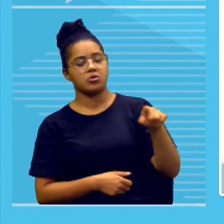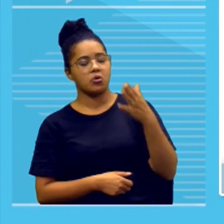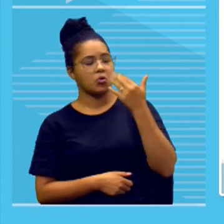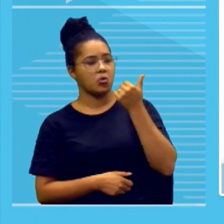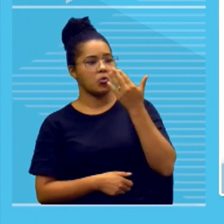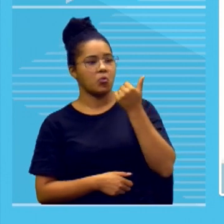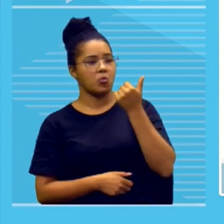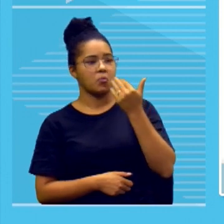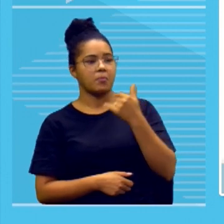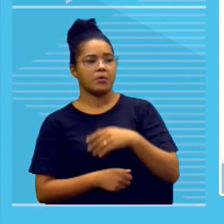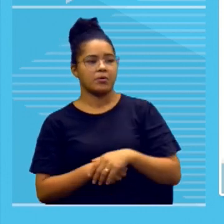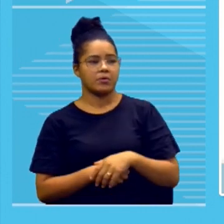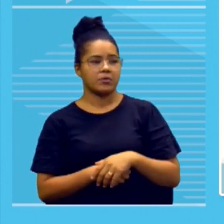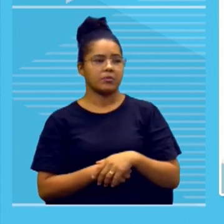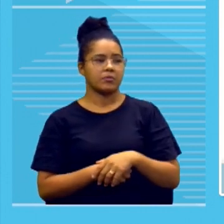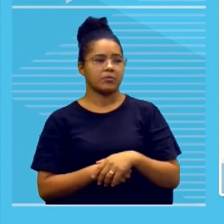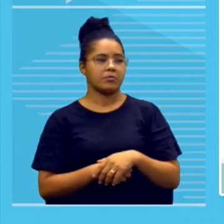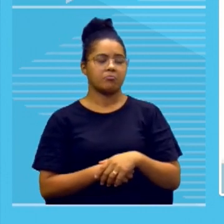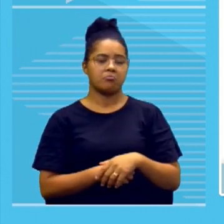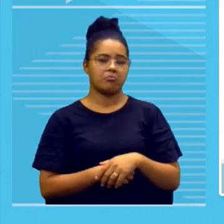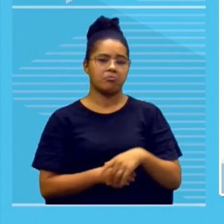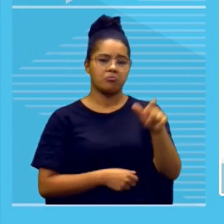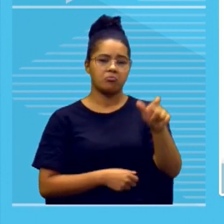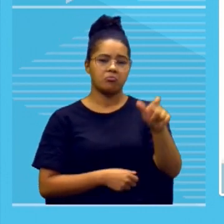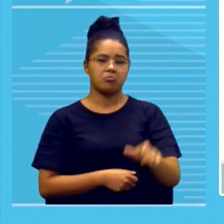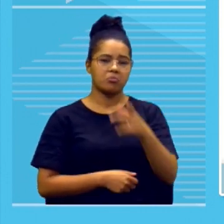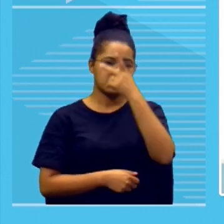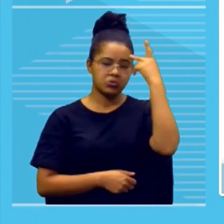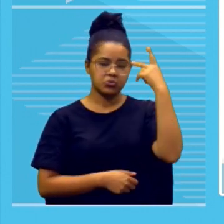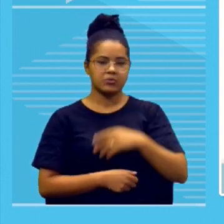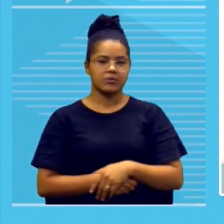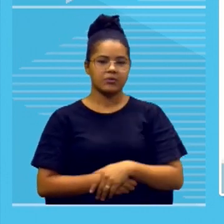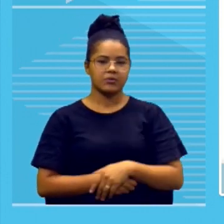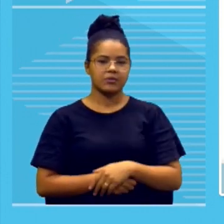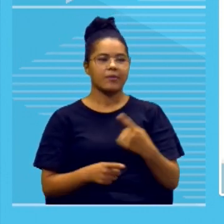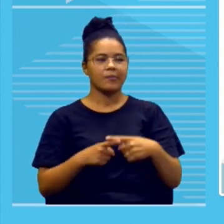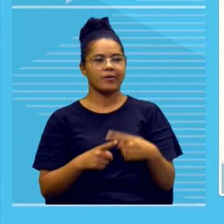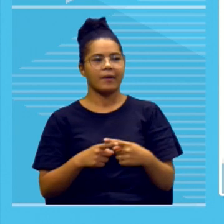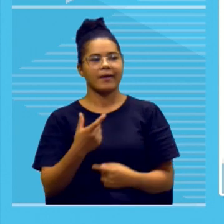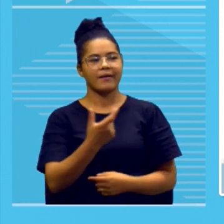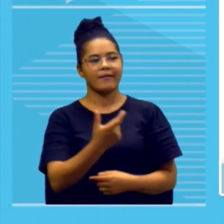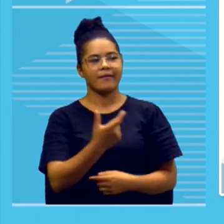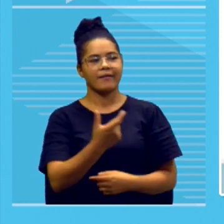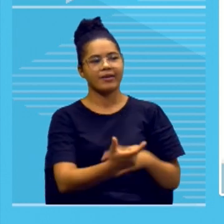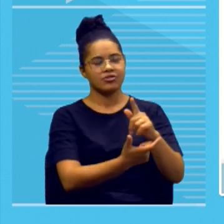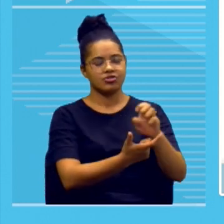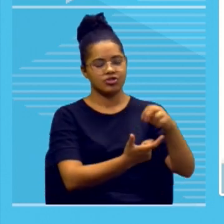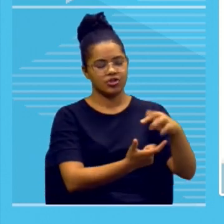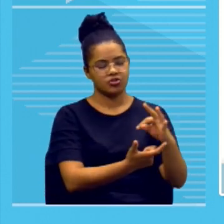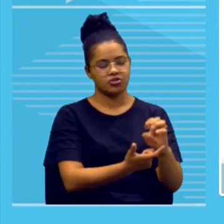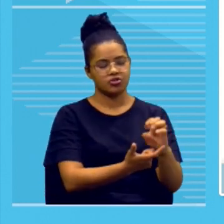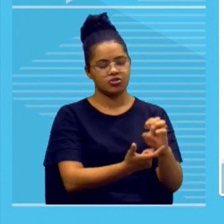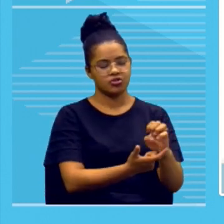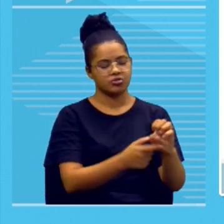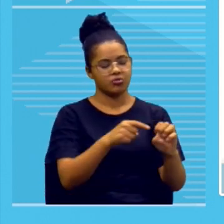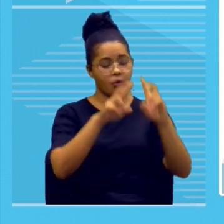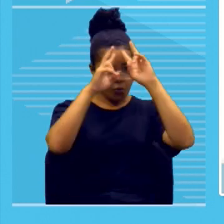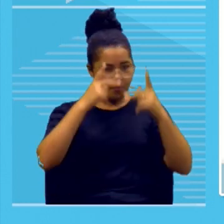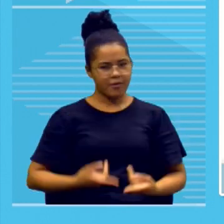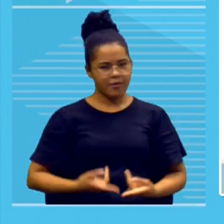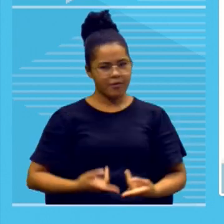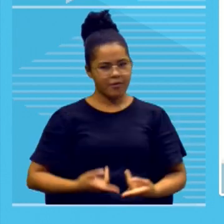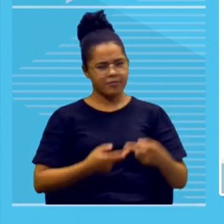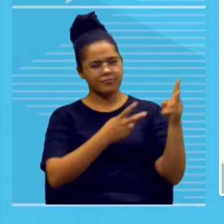Esse elemento aí, essa figura aqui, é um canibal. Aquele que come literalmente